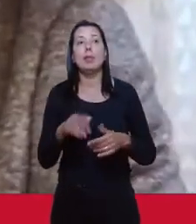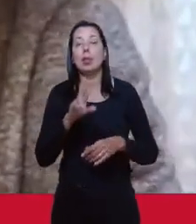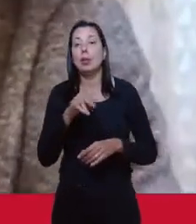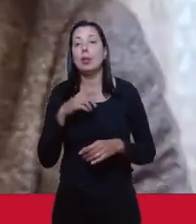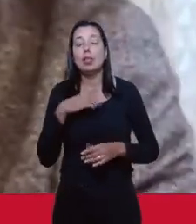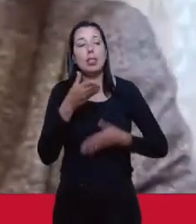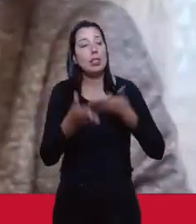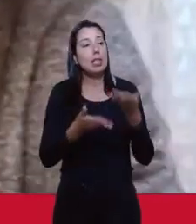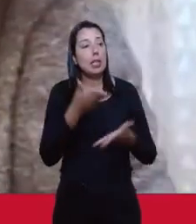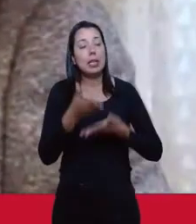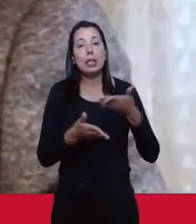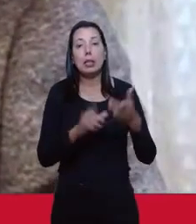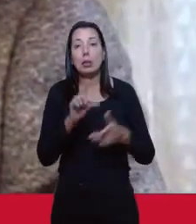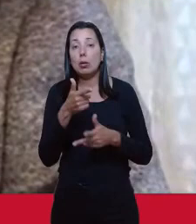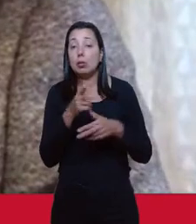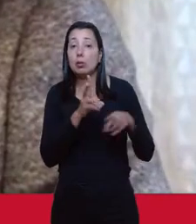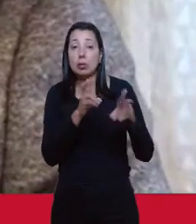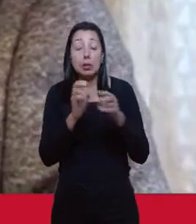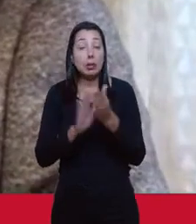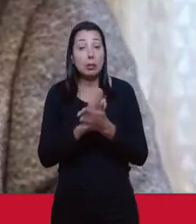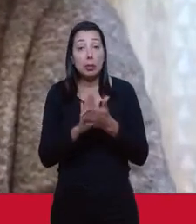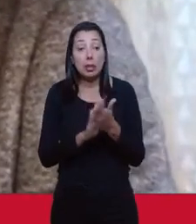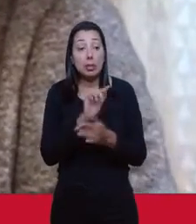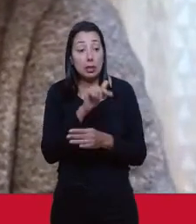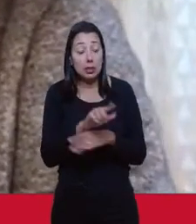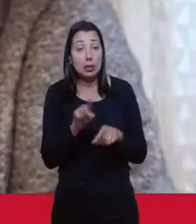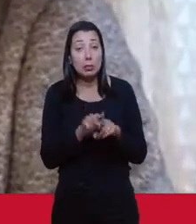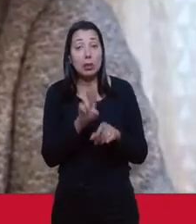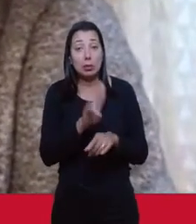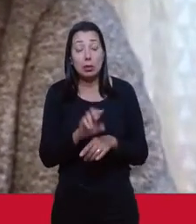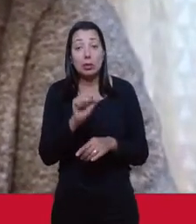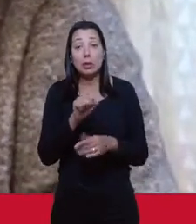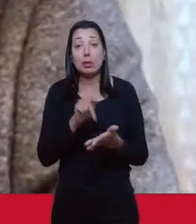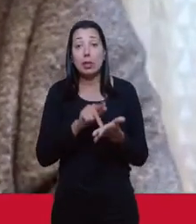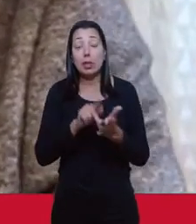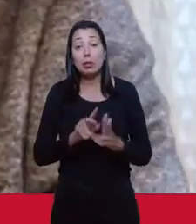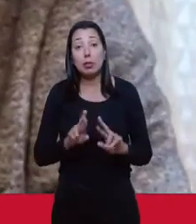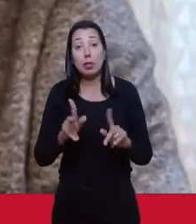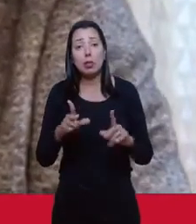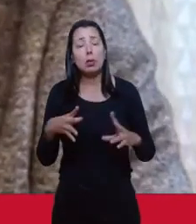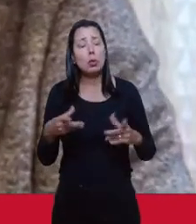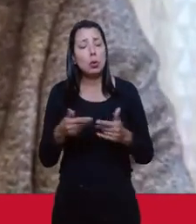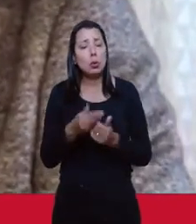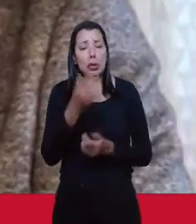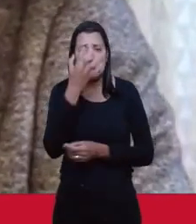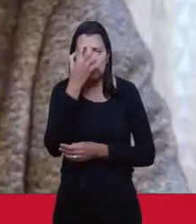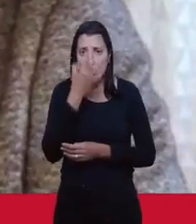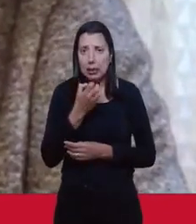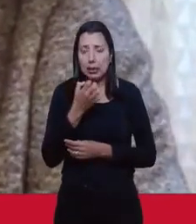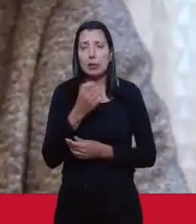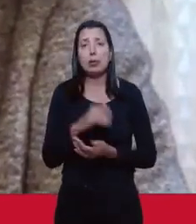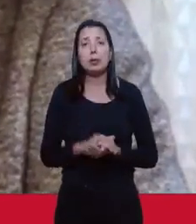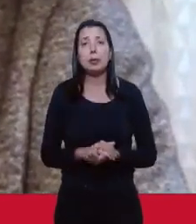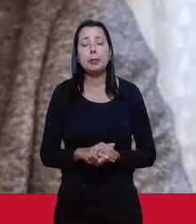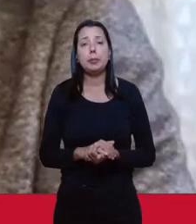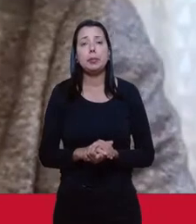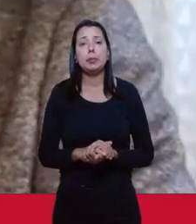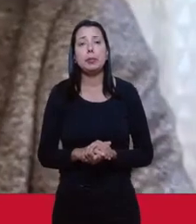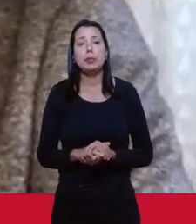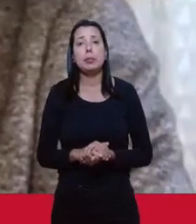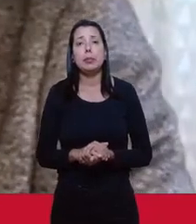de tratar de nenhum dos outros temas. Aí estava exatamente o diferencial. Por toda a seriedade que